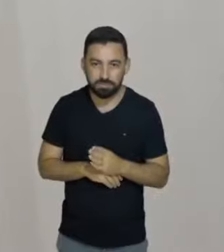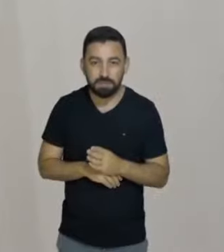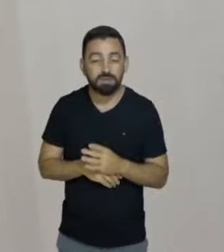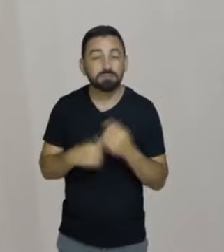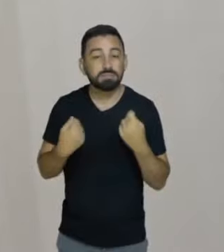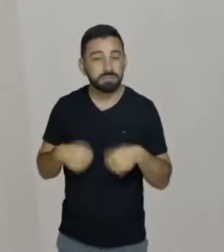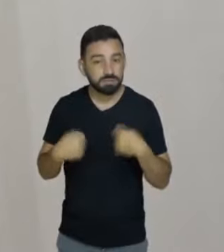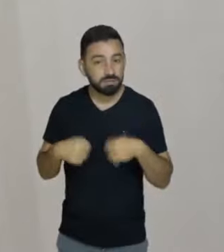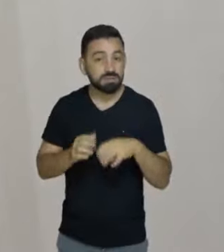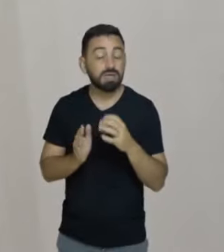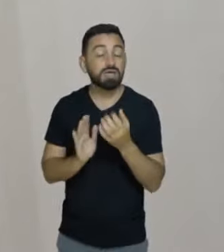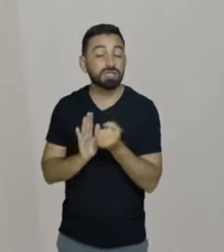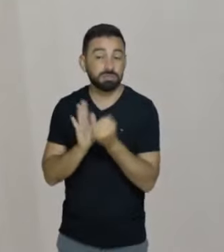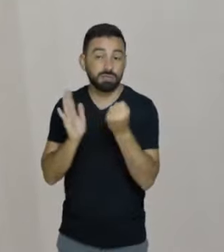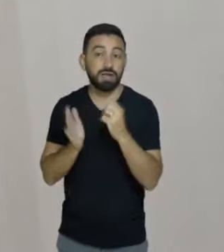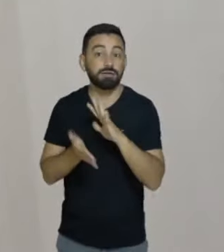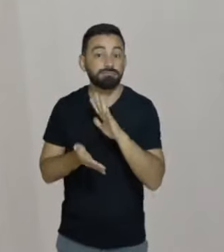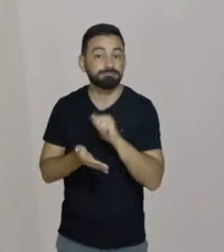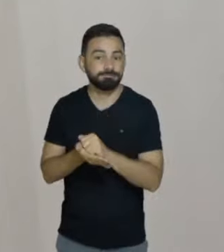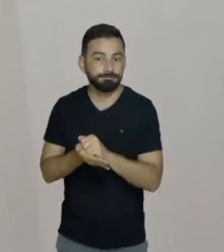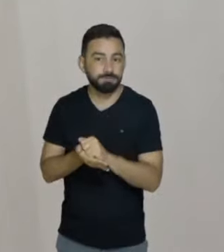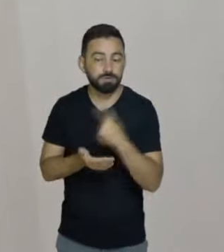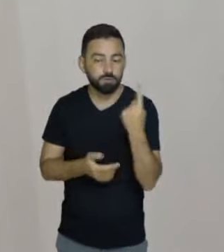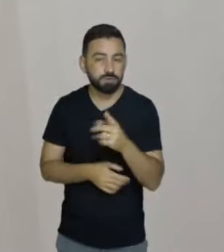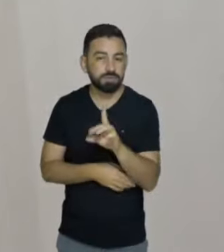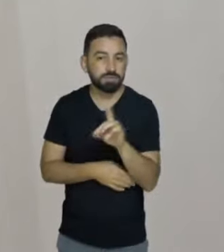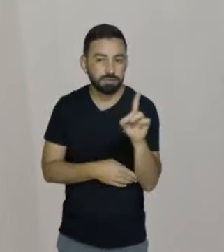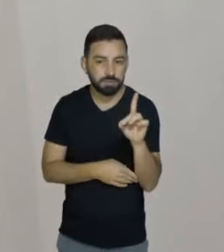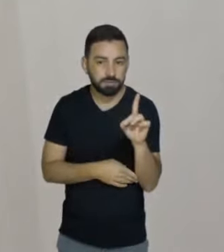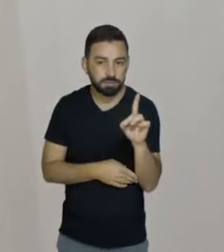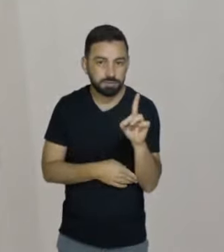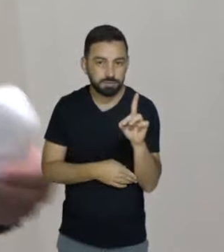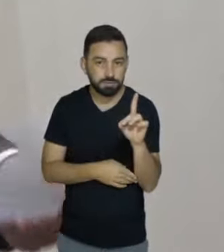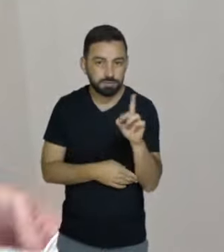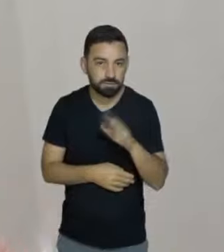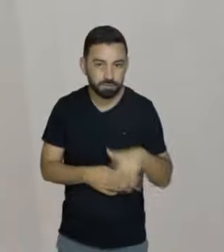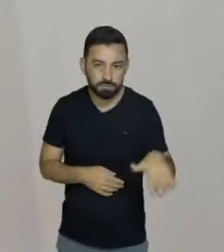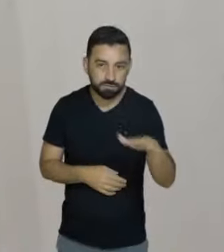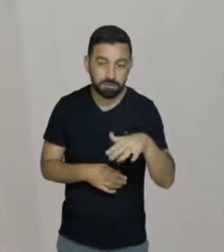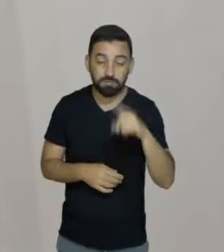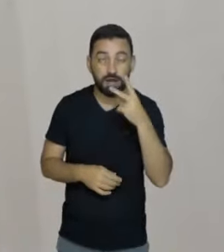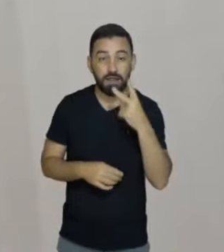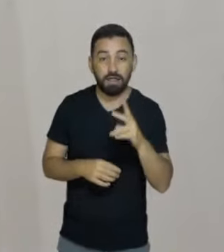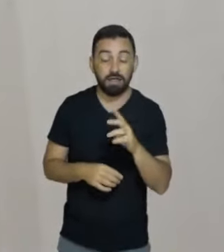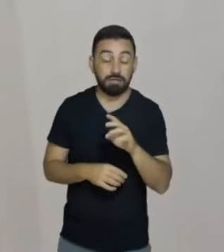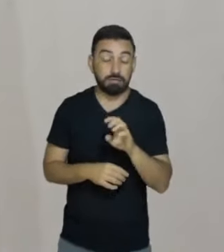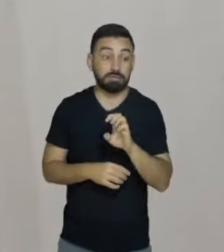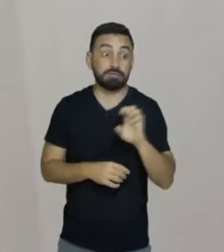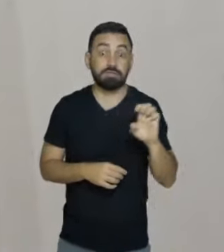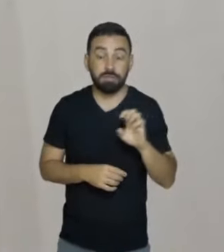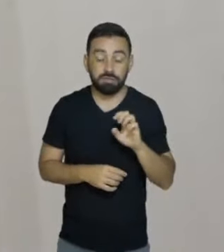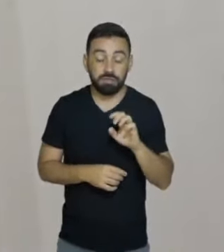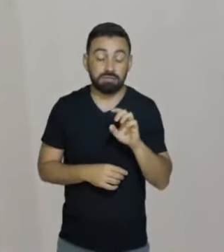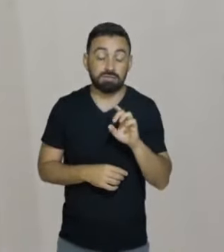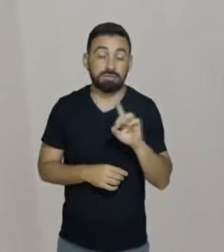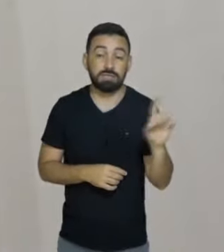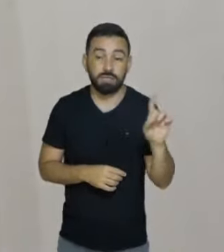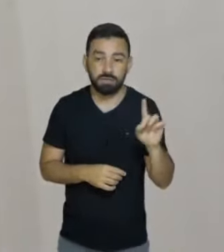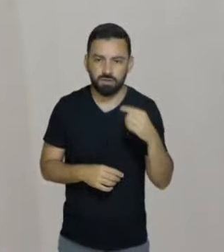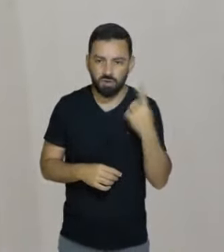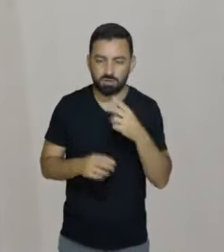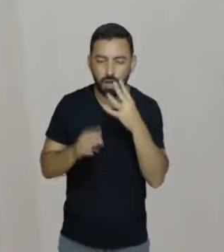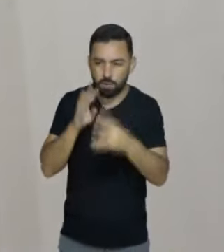ficar registrado, e nós da direita, nós da extrema direita, como eles dizem, nós não vamos trabalhar para acusar ninguém, nós